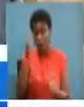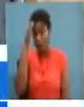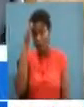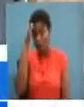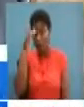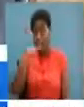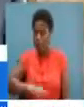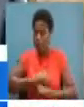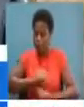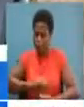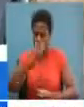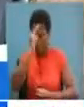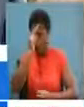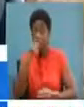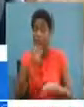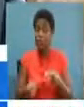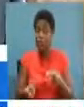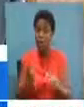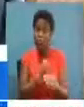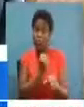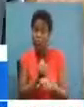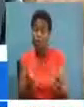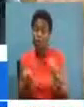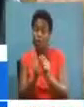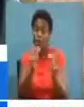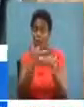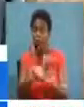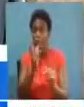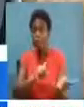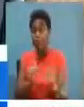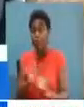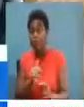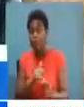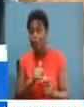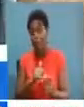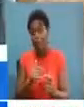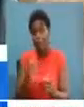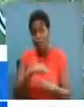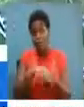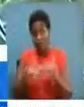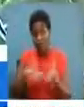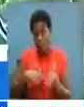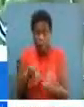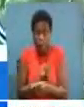com determinação, com energia para produzir, para inovar, para exportar, para criar valor e para fazer de Cabo Verde um país melhor.